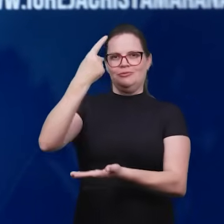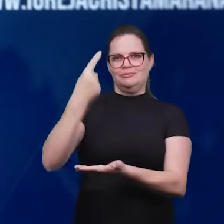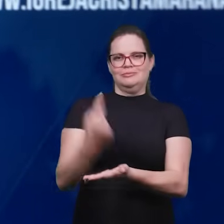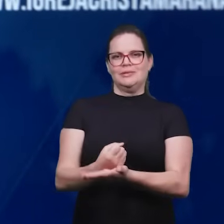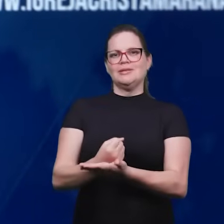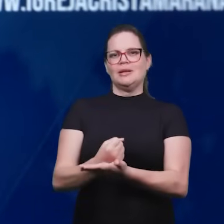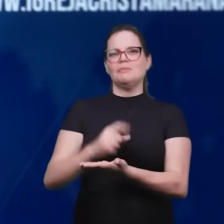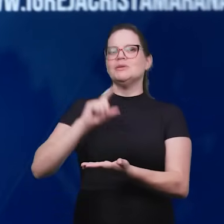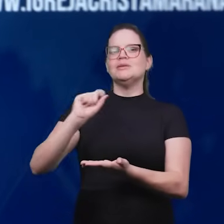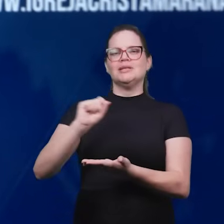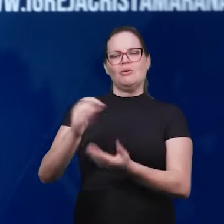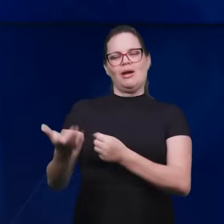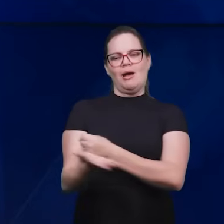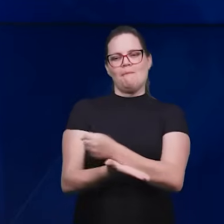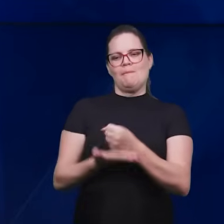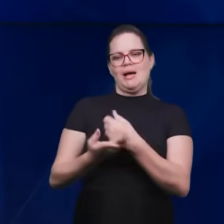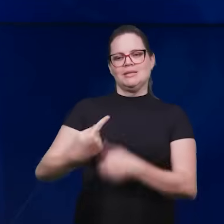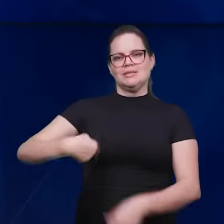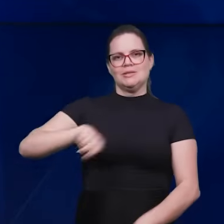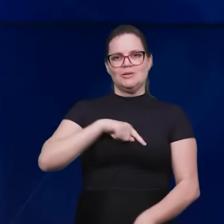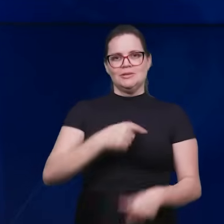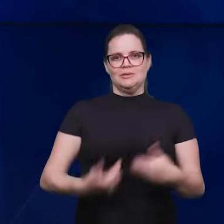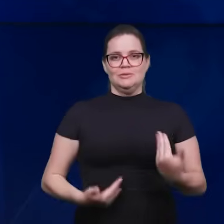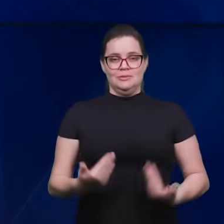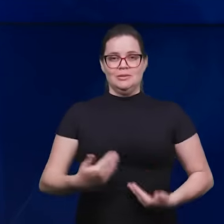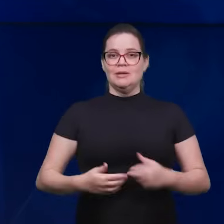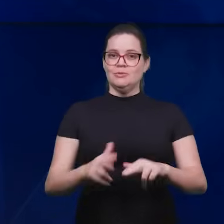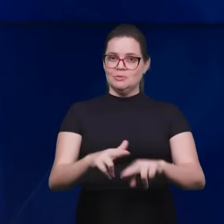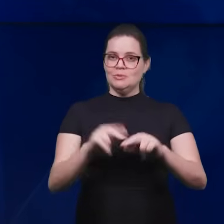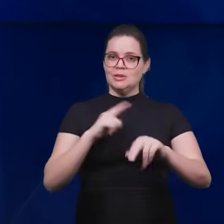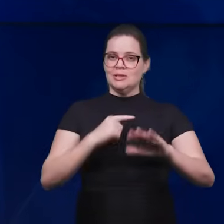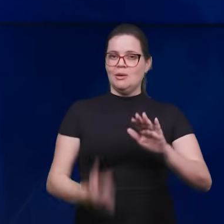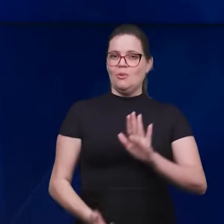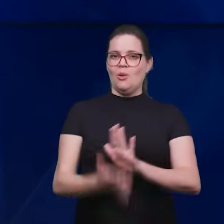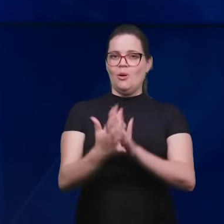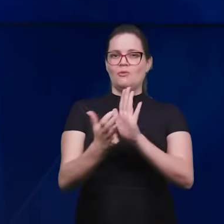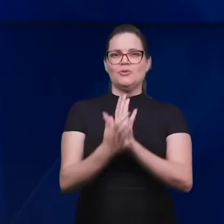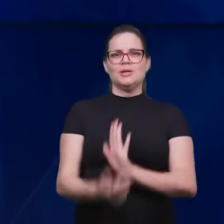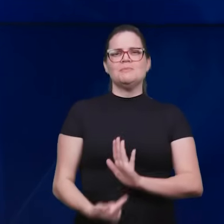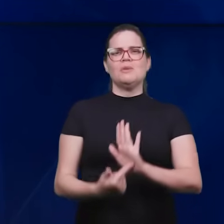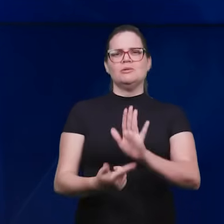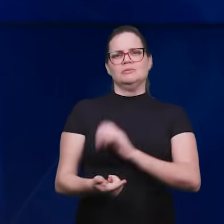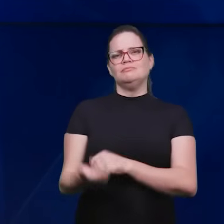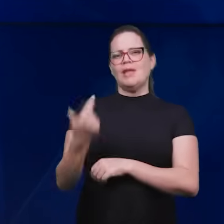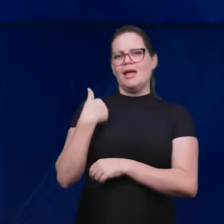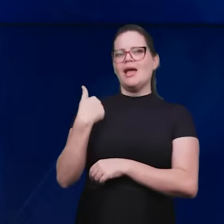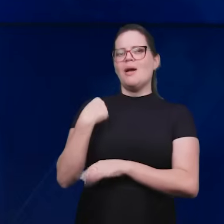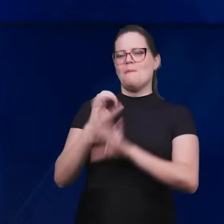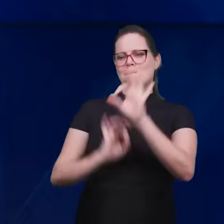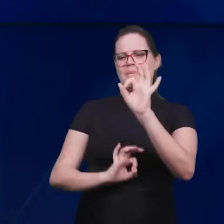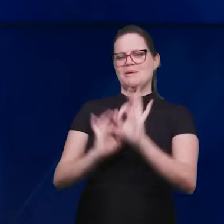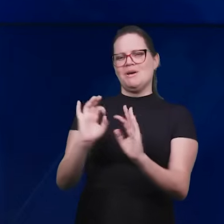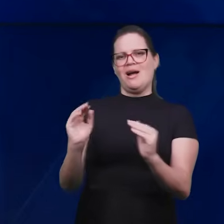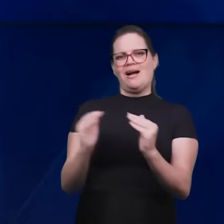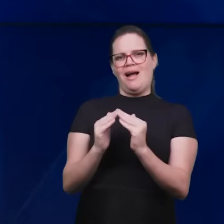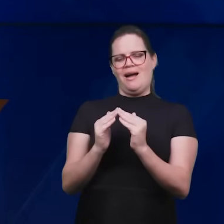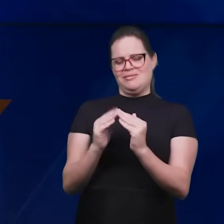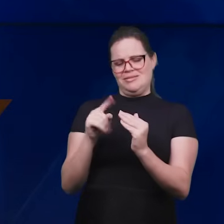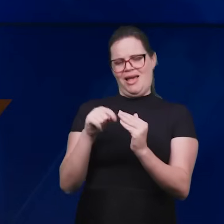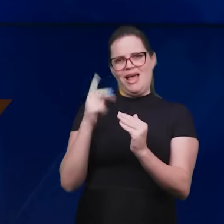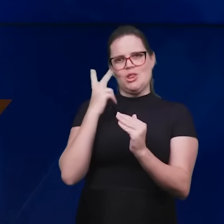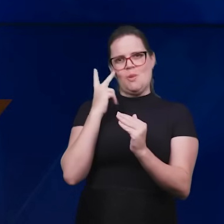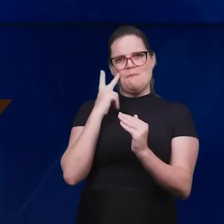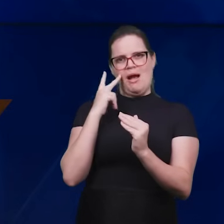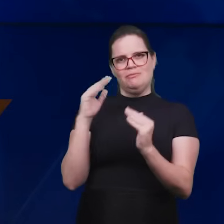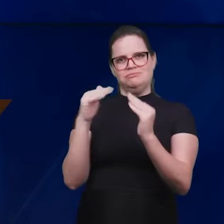as colunas da igreja. Por isso que é um louvor que fala assim, edifiquei uma casa. E não está falando de edificar